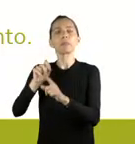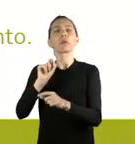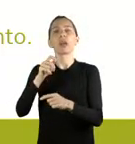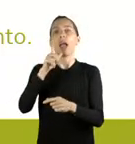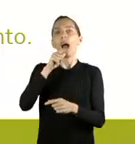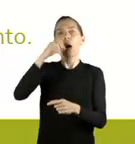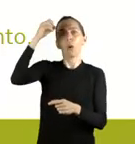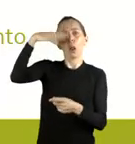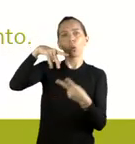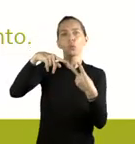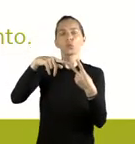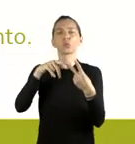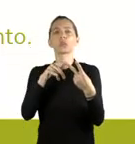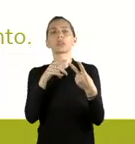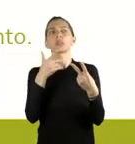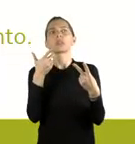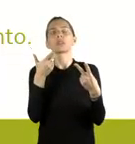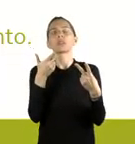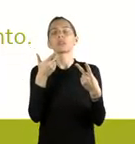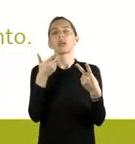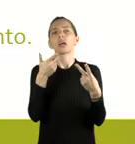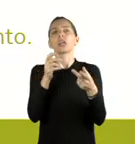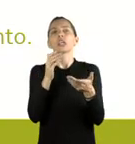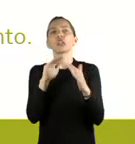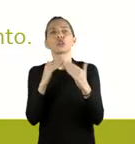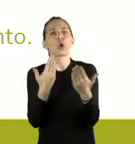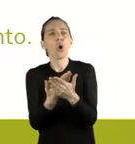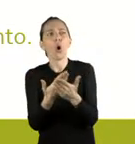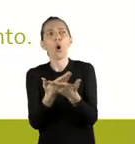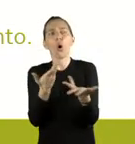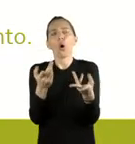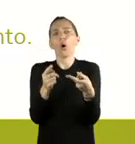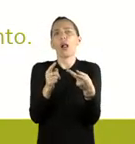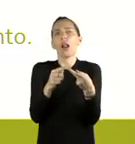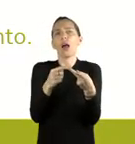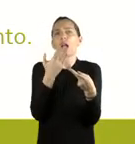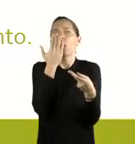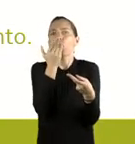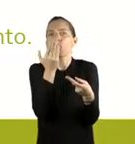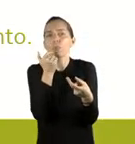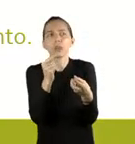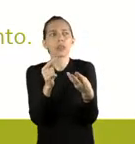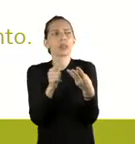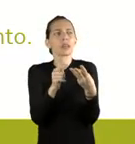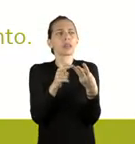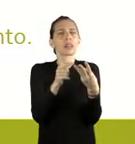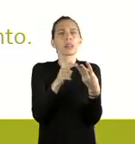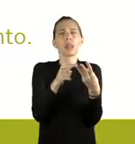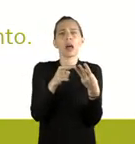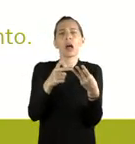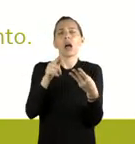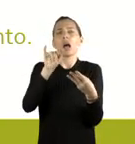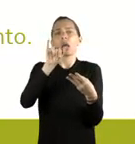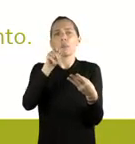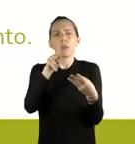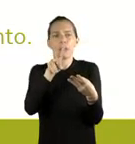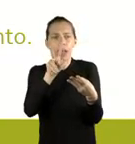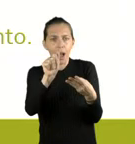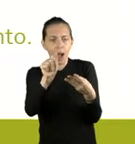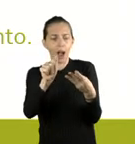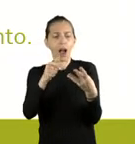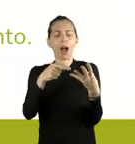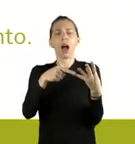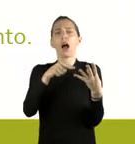Água, luz, energia, todos esses gastos de escola, caso você ainda esteja pagando, IPVA dividido por 12,